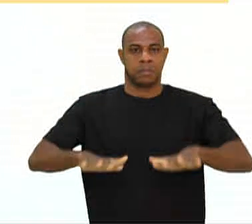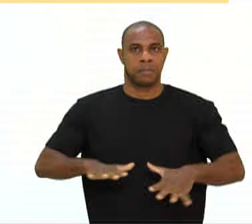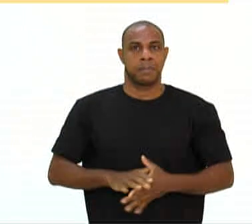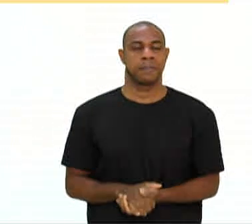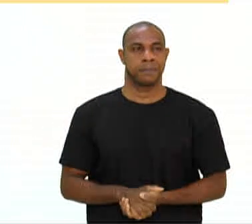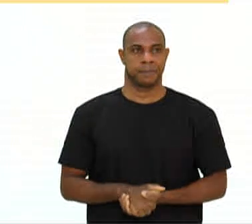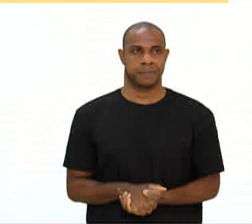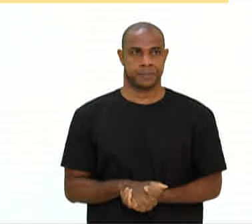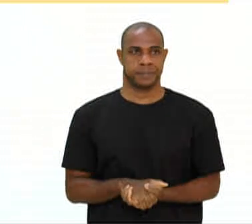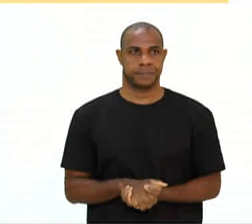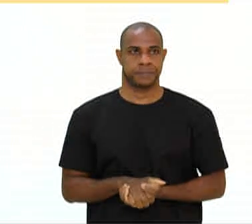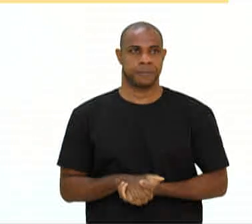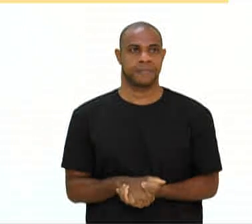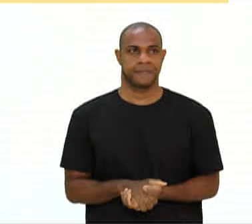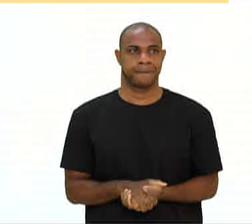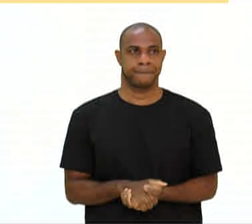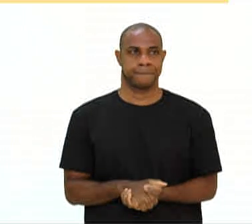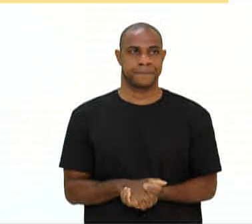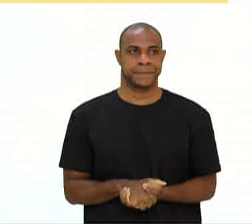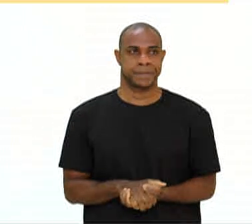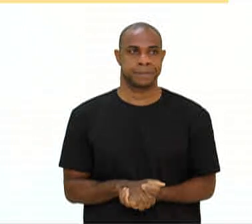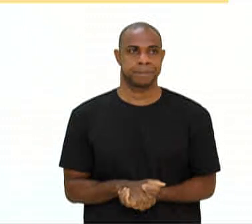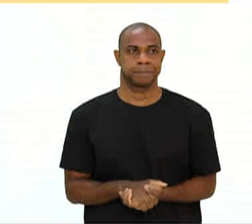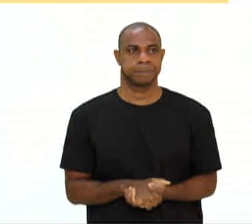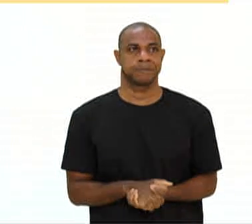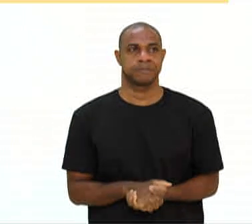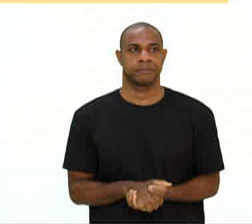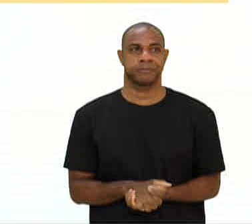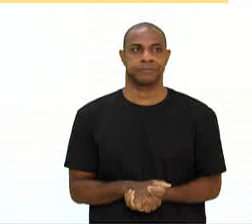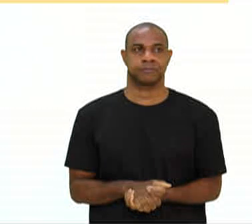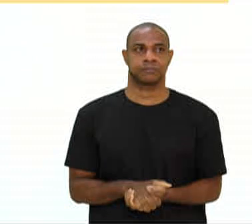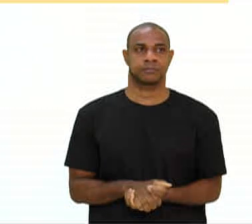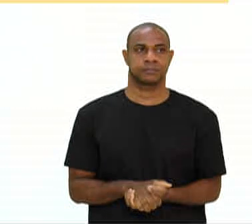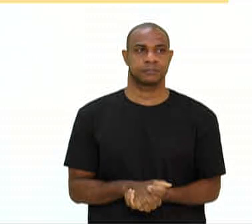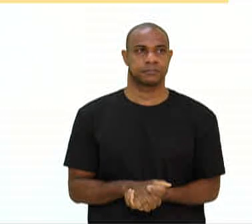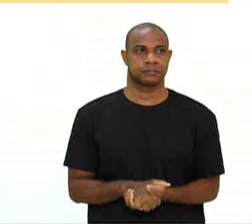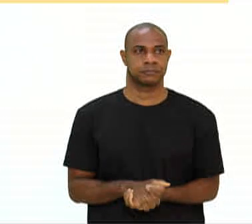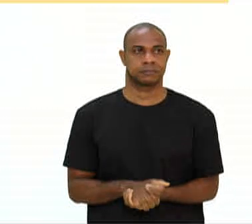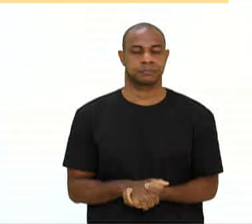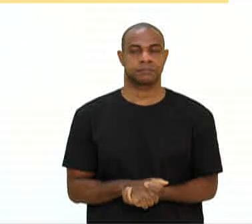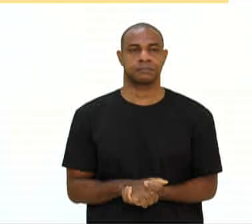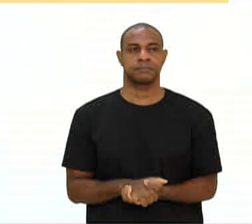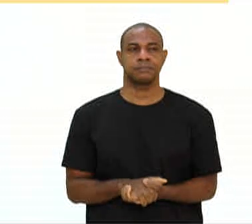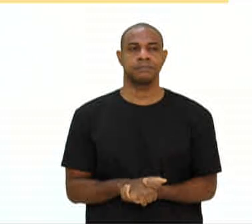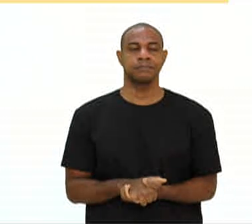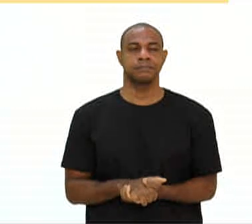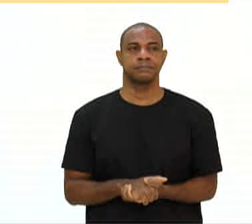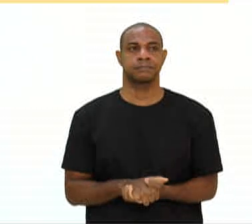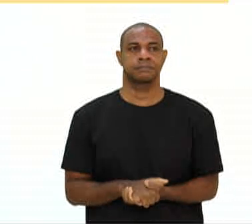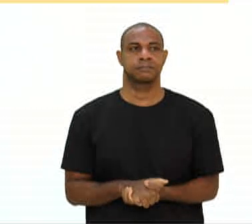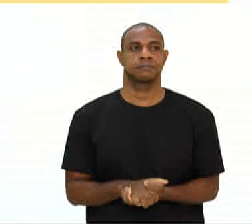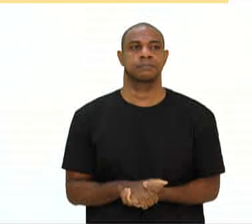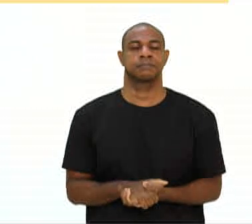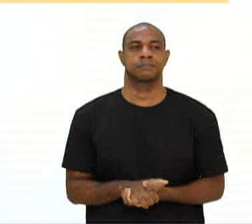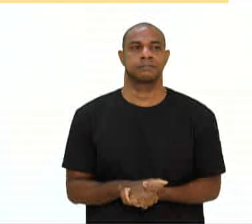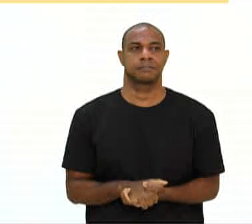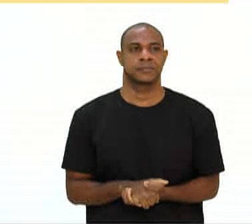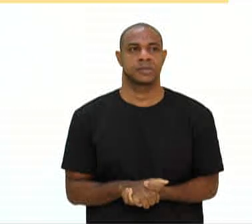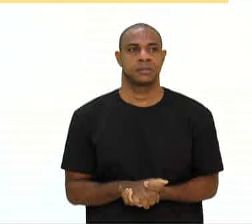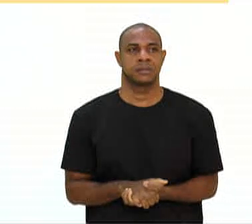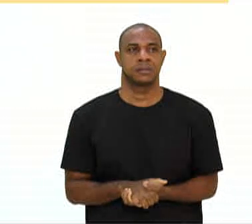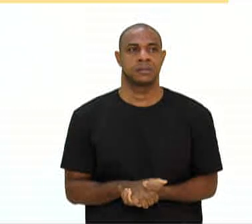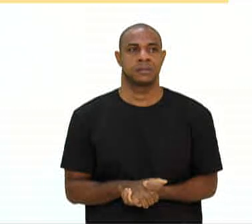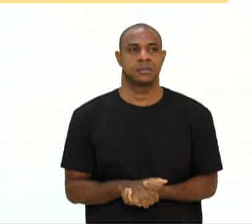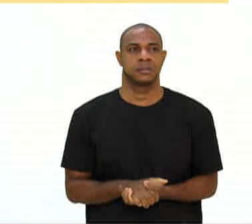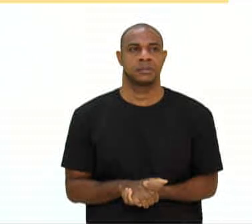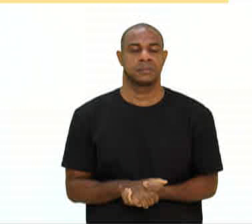holiday weekend, 174 million Americans shop either online or in stores, that more than